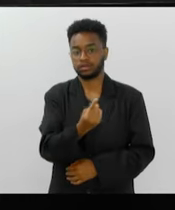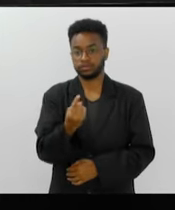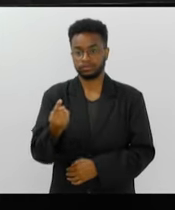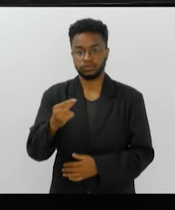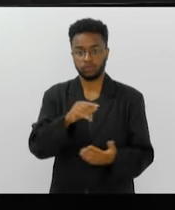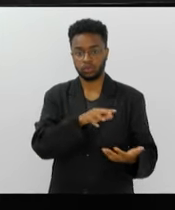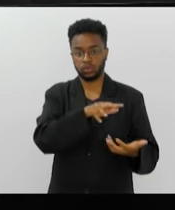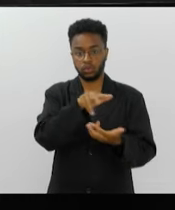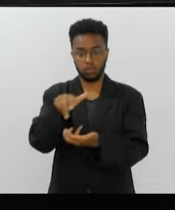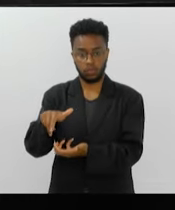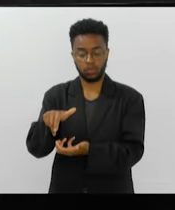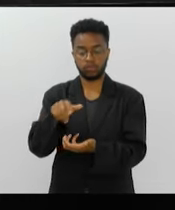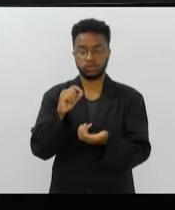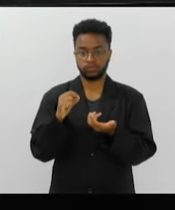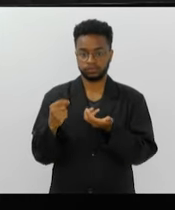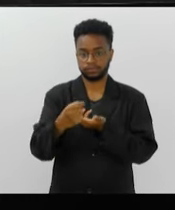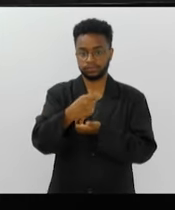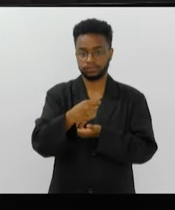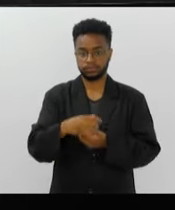do mundo